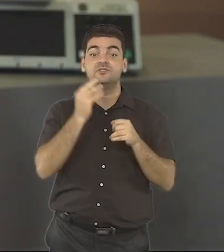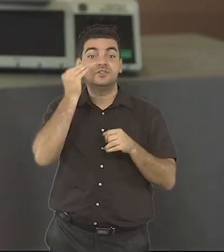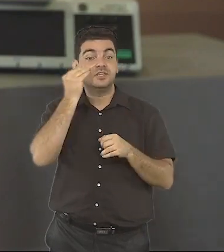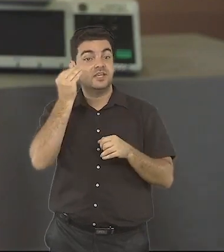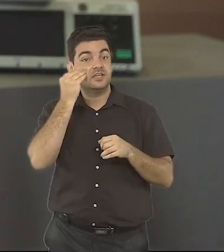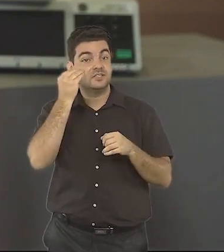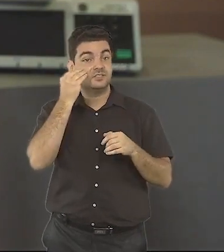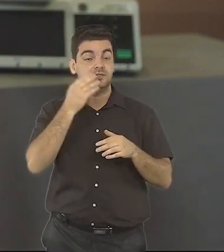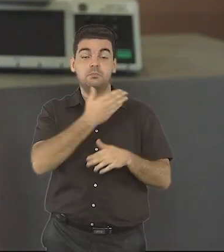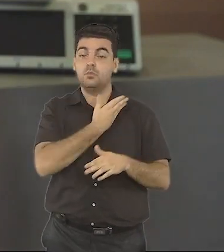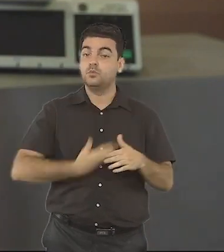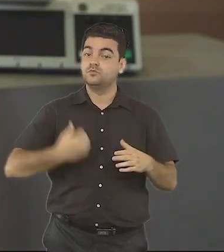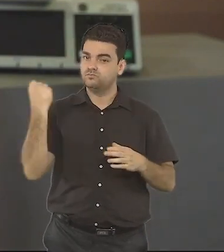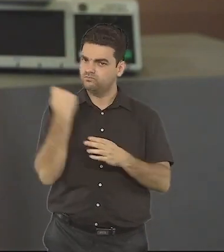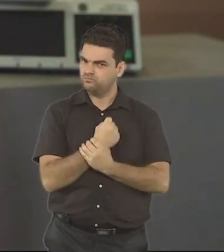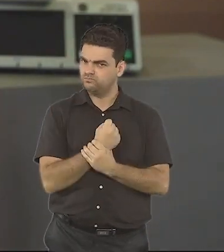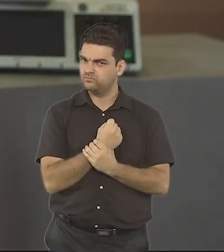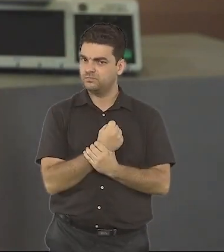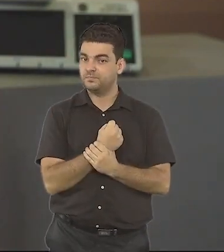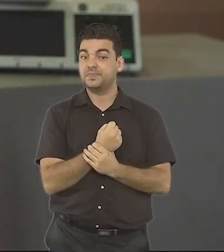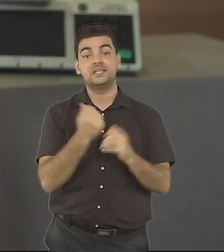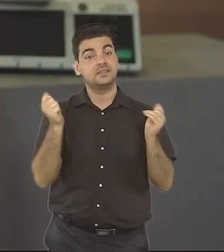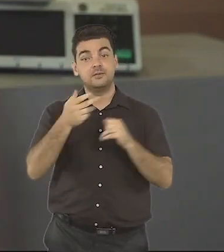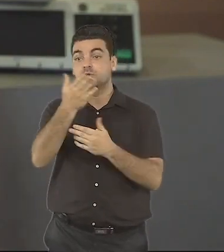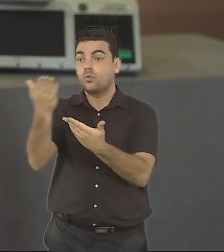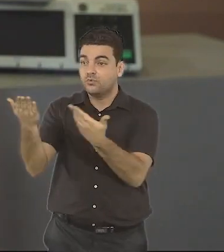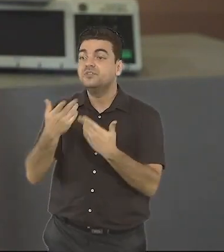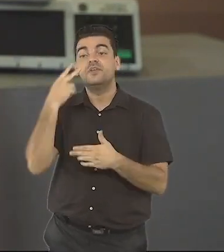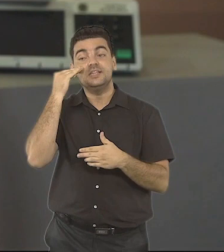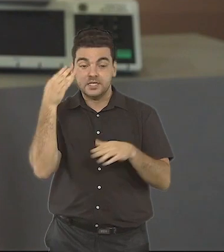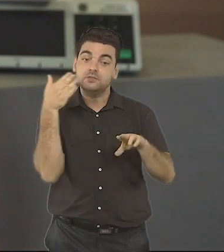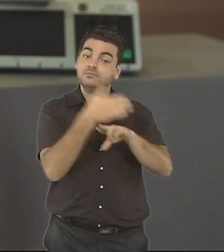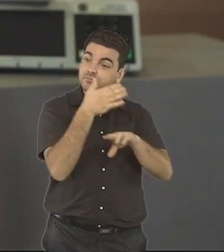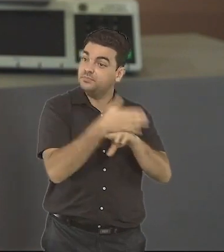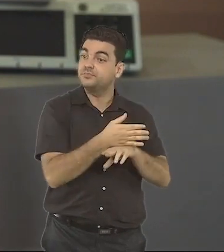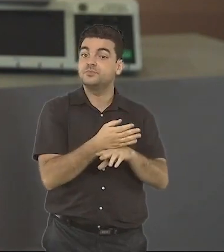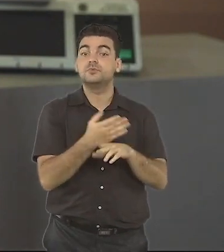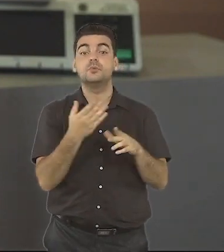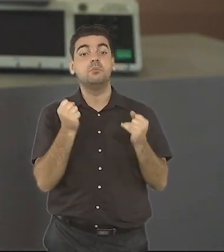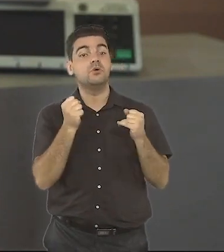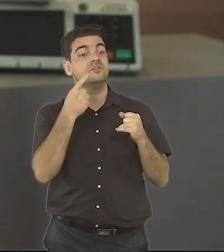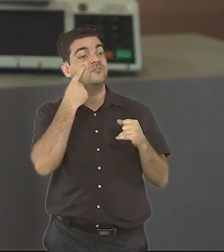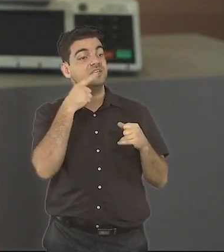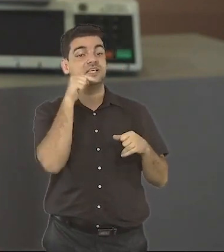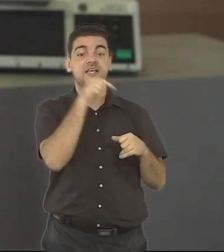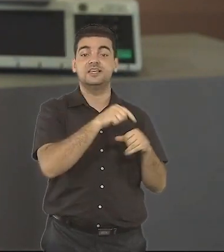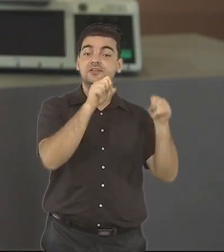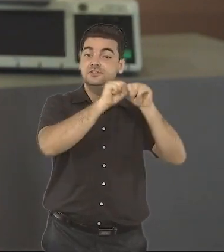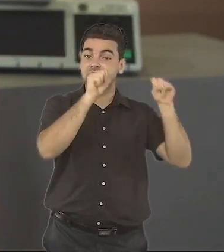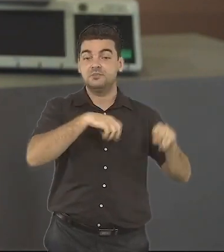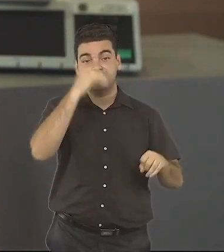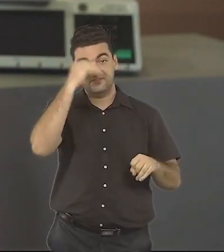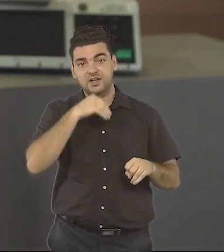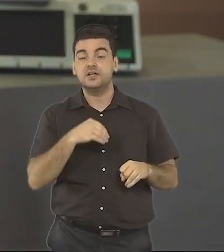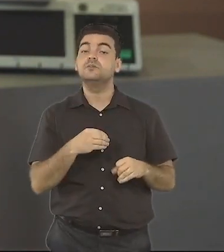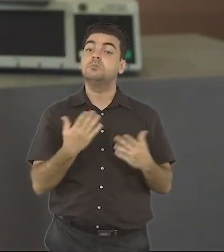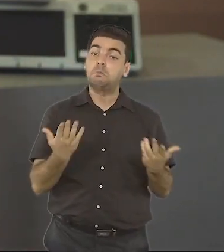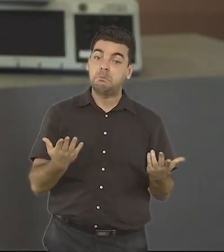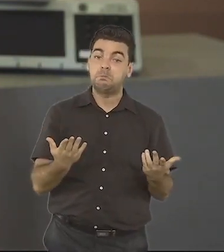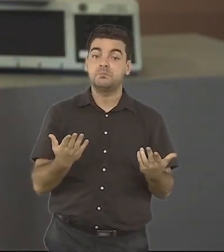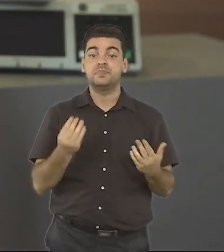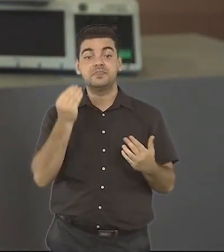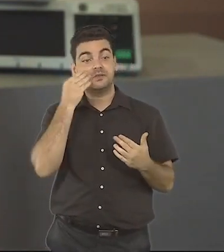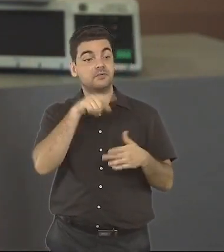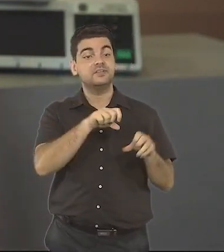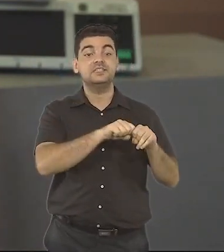teste público de segurança, que permite que hackers, técnicos de computação, Polícia Federal e partidos